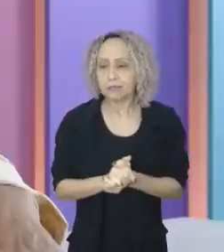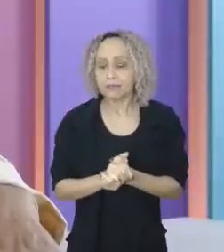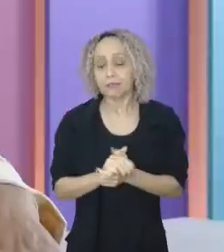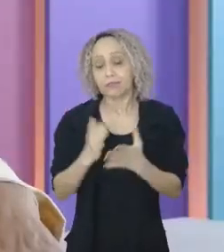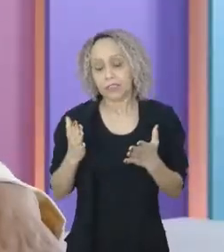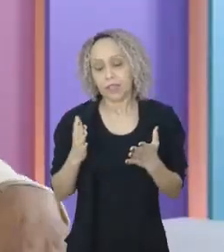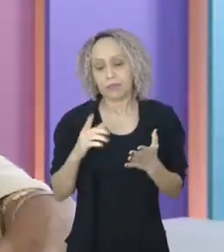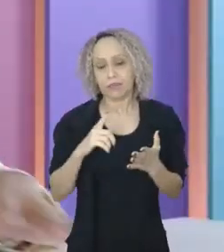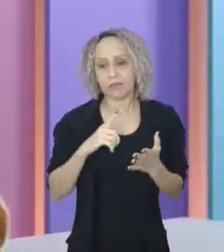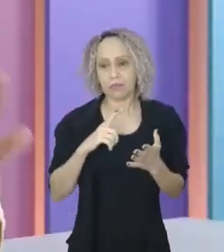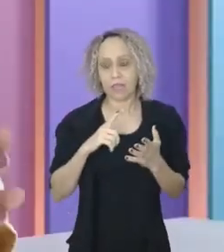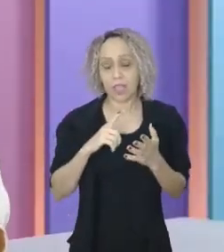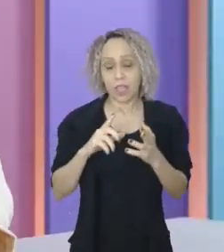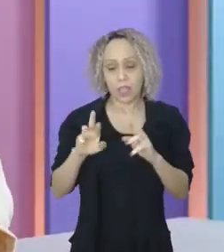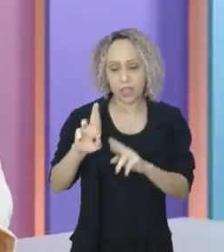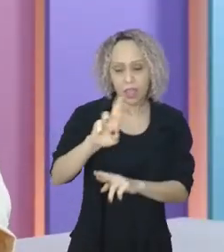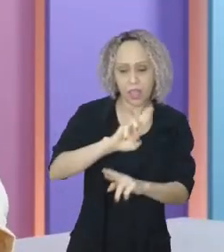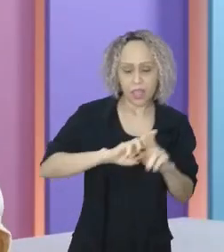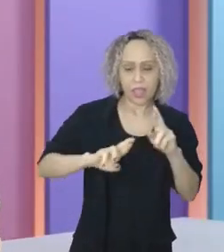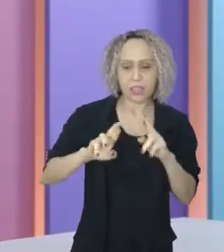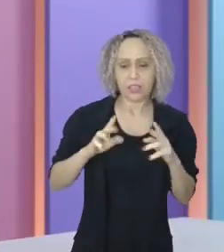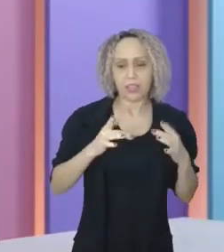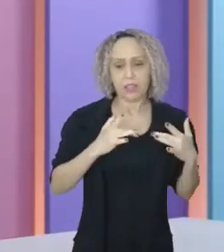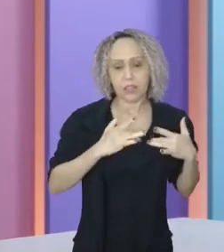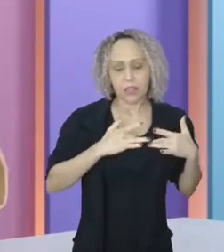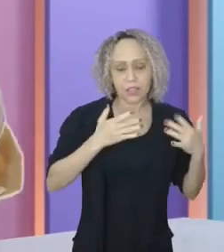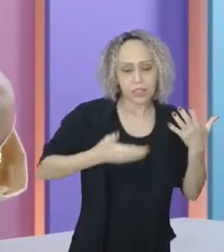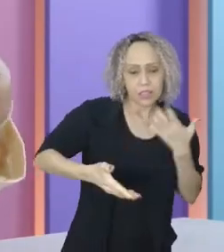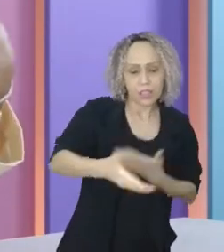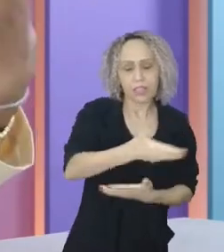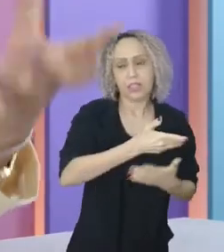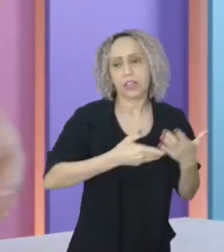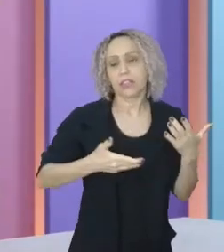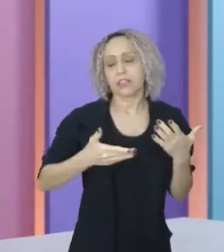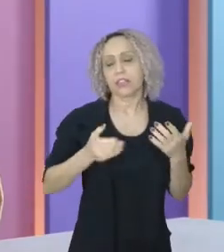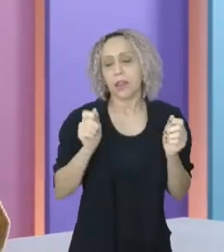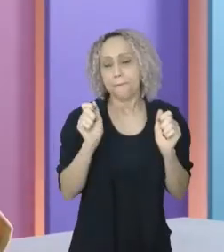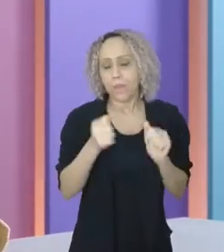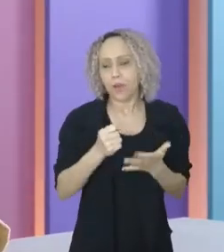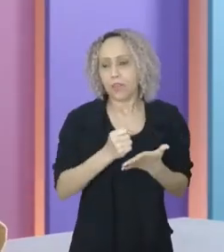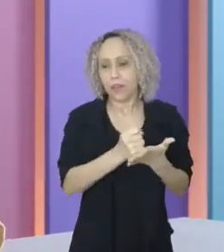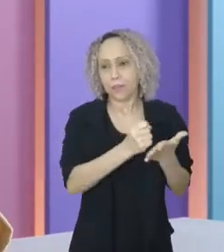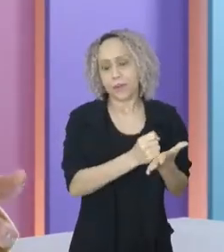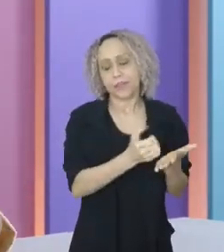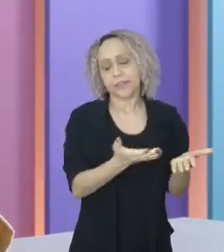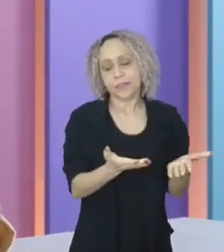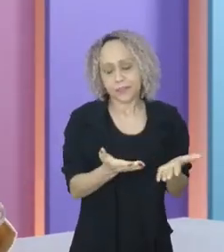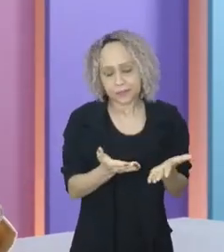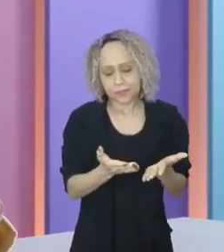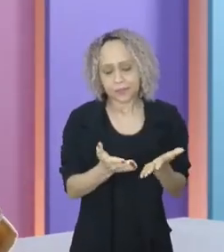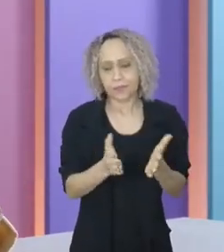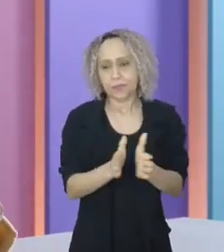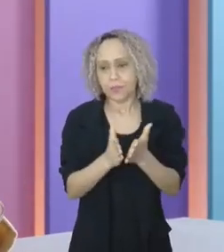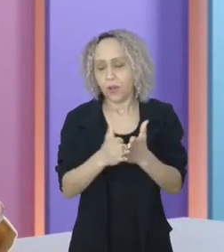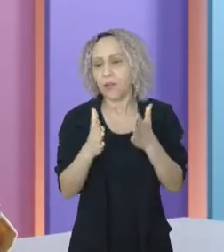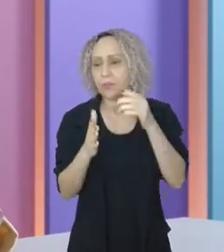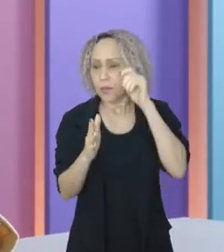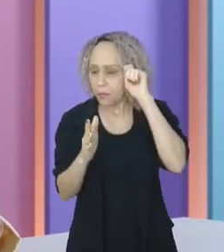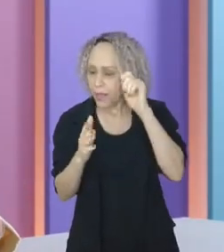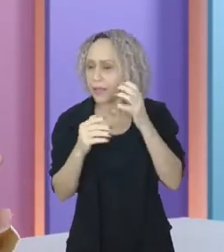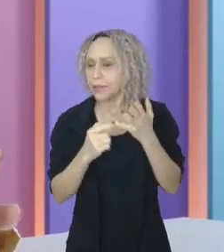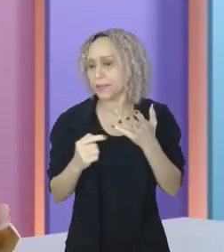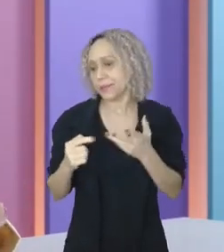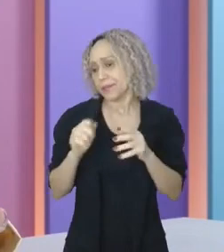solidariedade. Então, o nosso governo, o governo do presidente Lula, que nos enche de esperança, mas também sabemos que essa